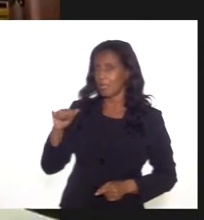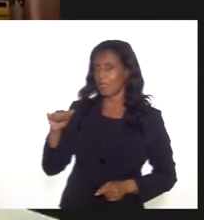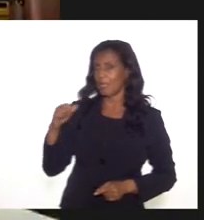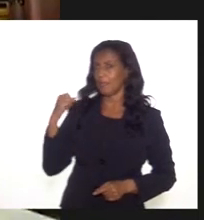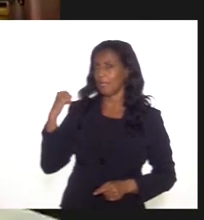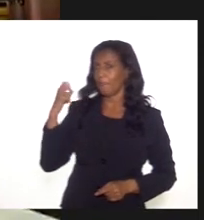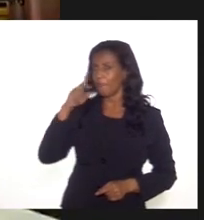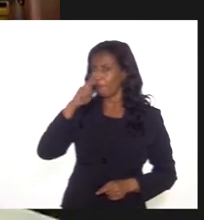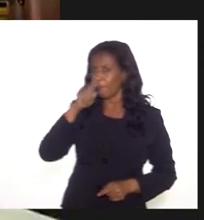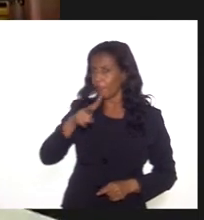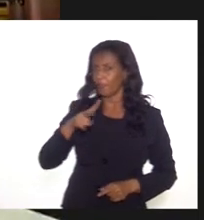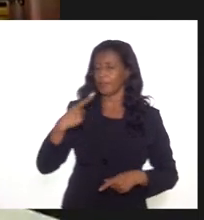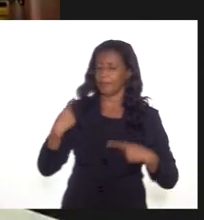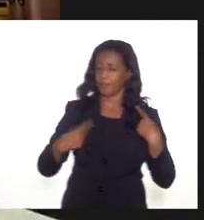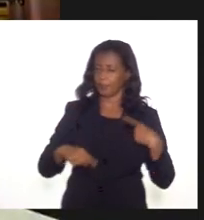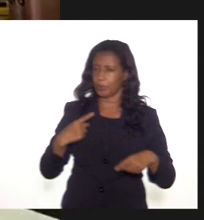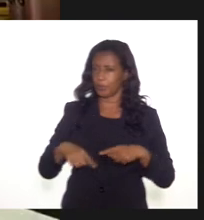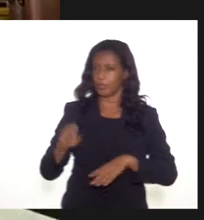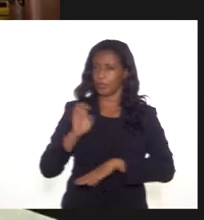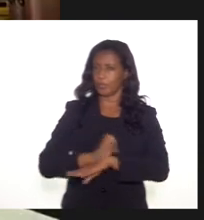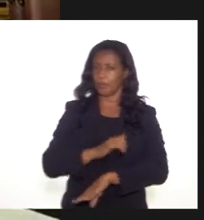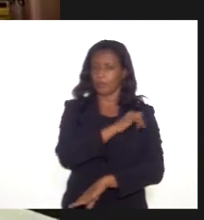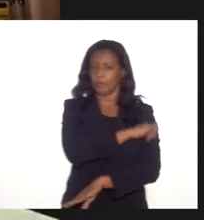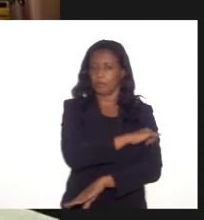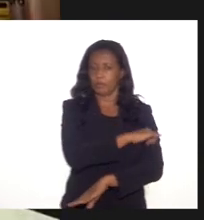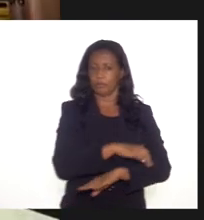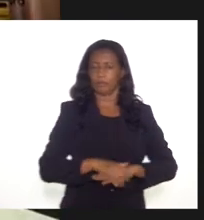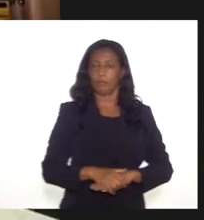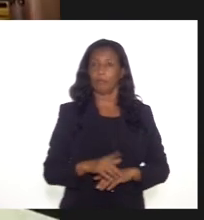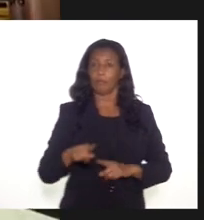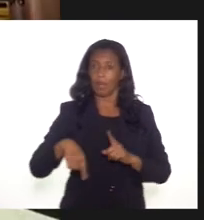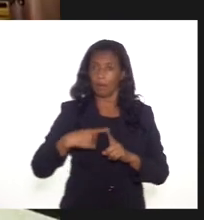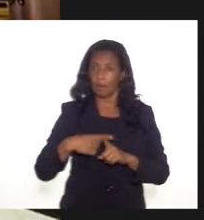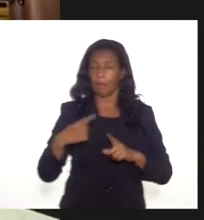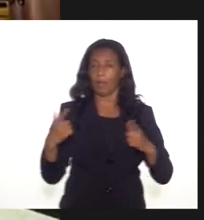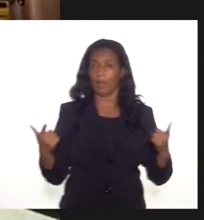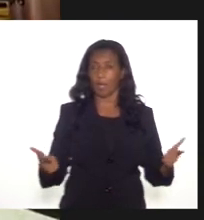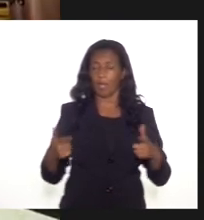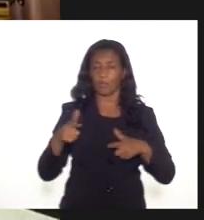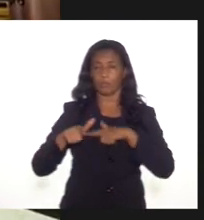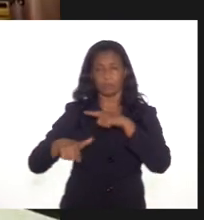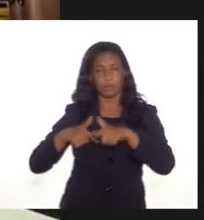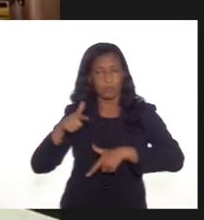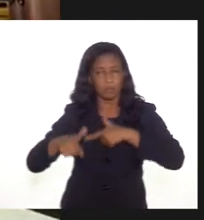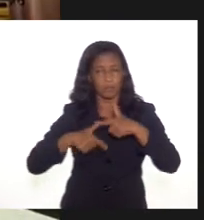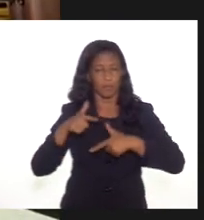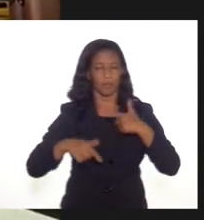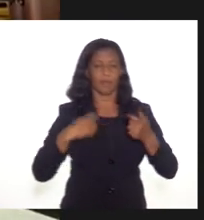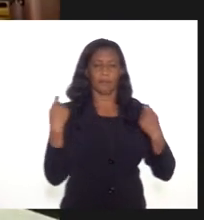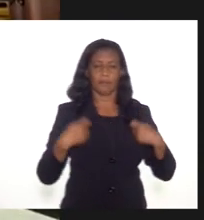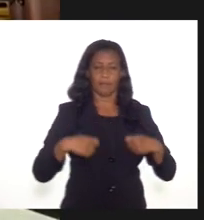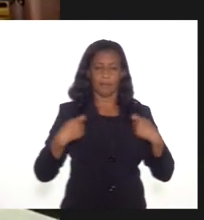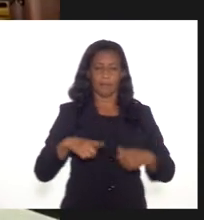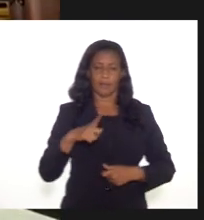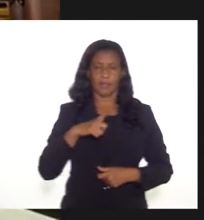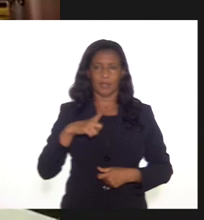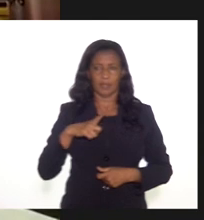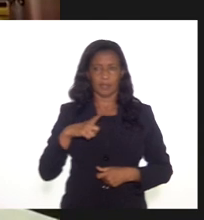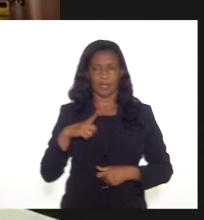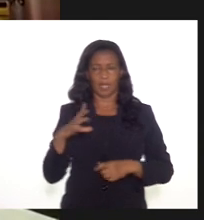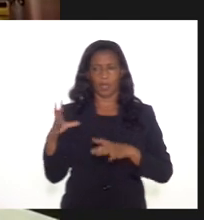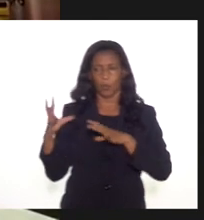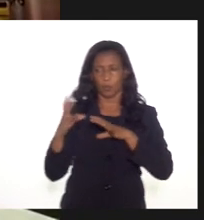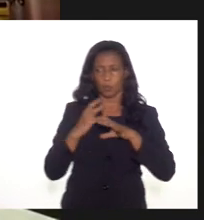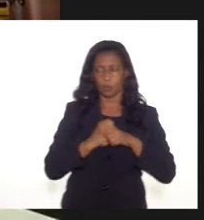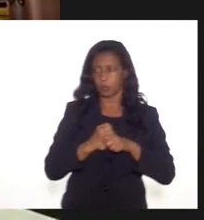e econômico no estado do Rio de Janeiro, para além disso o mercado de trabalho, a gente precisa construir a